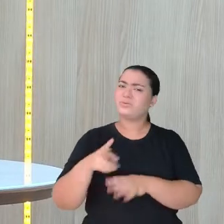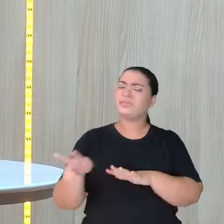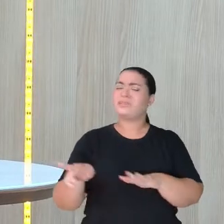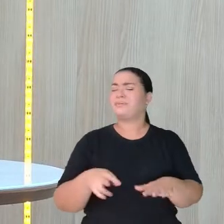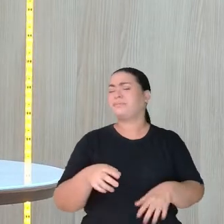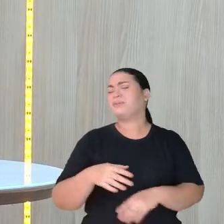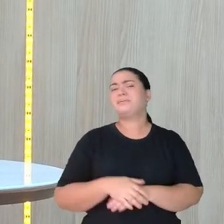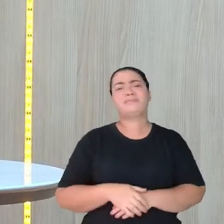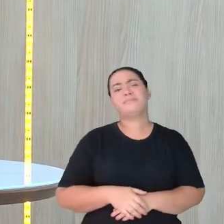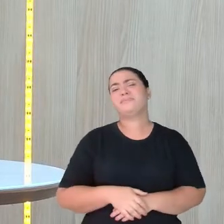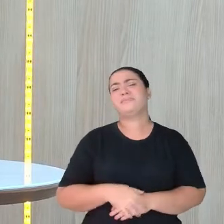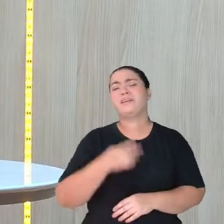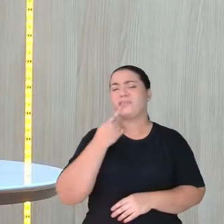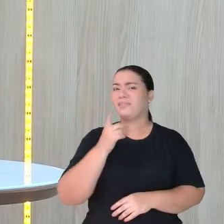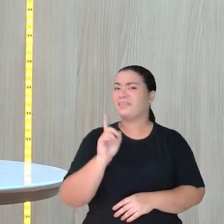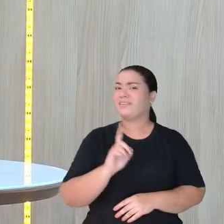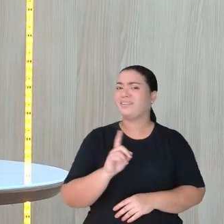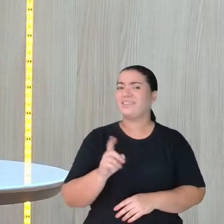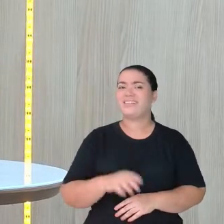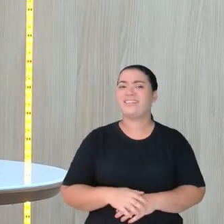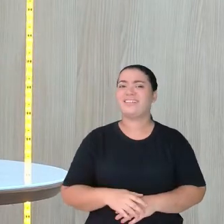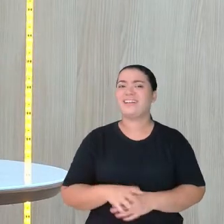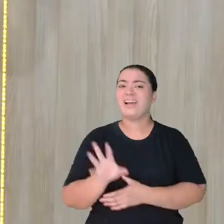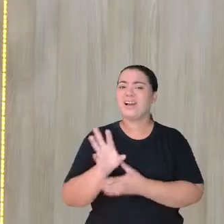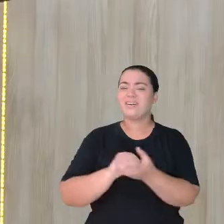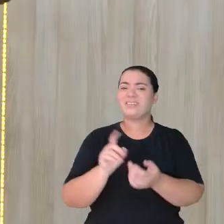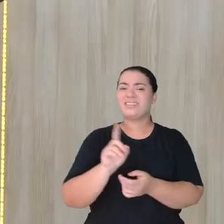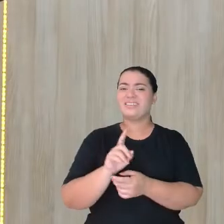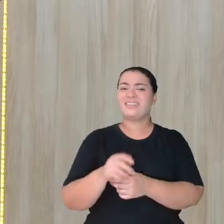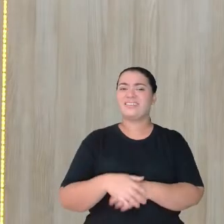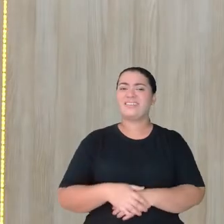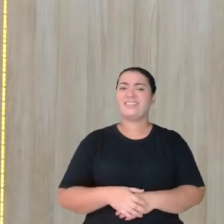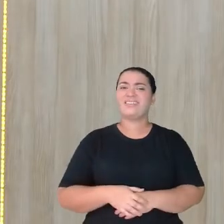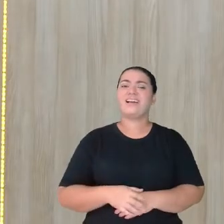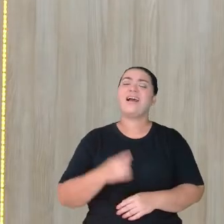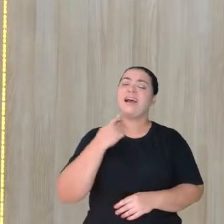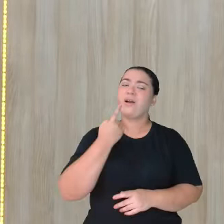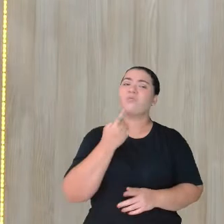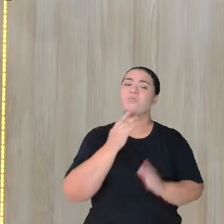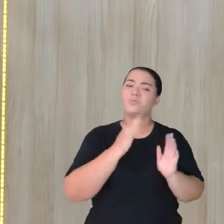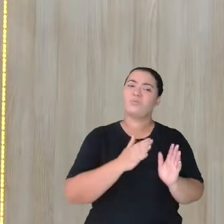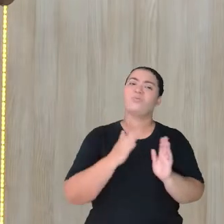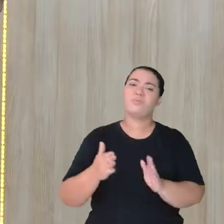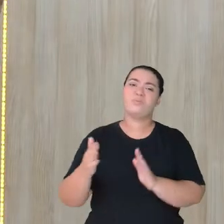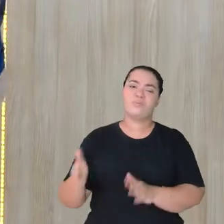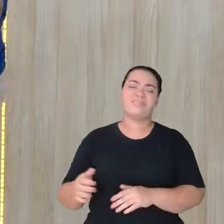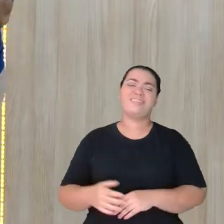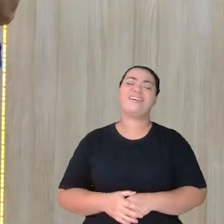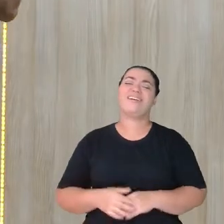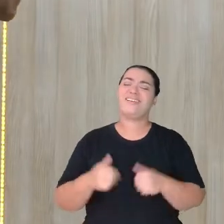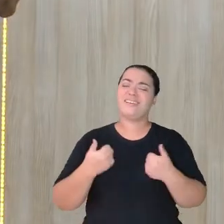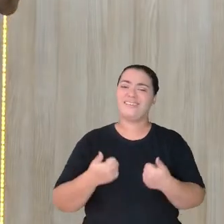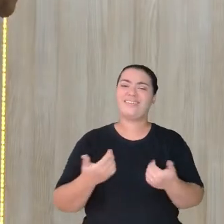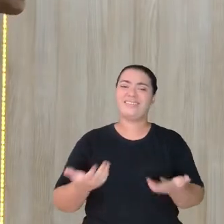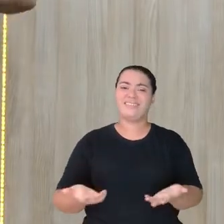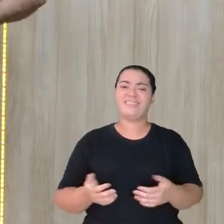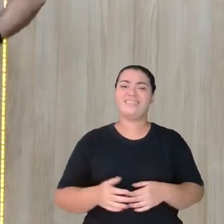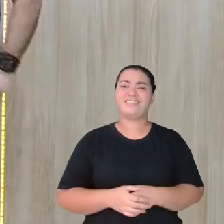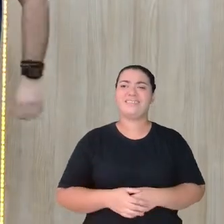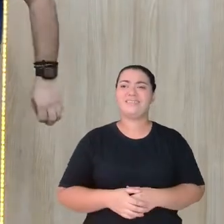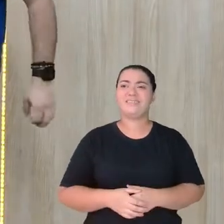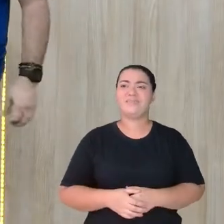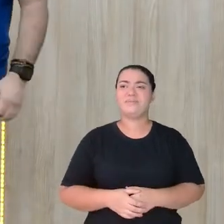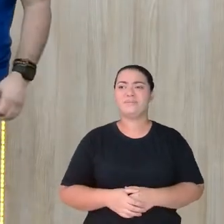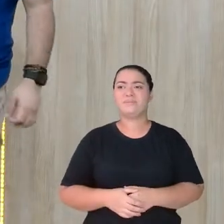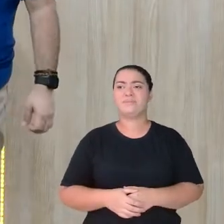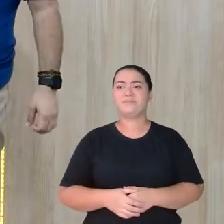ó, a cada recesso, façam isso em casa. a cada recesso eu faço um módulo, né? Então, Ok. É isso Vai que eu estou dizendo. aprender. Aí já fica mais difícil,